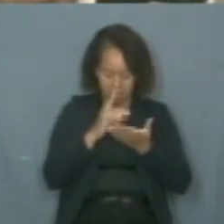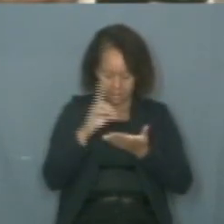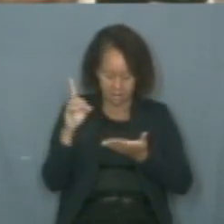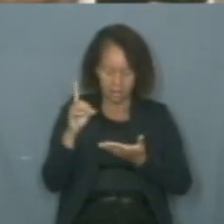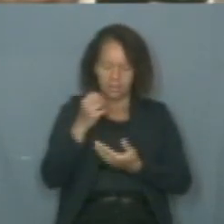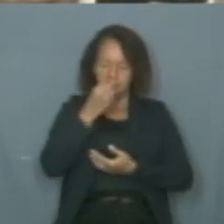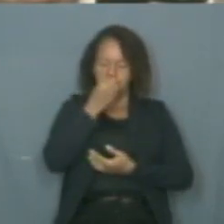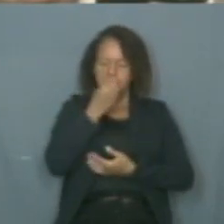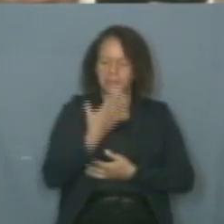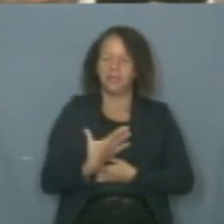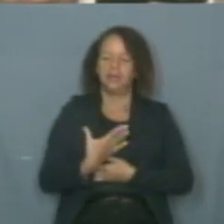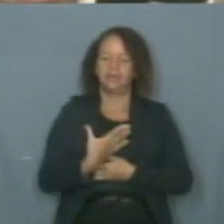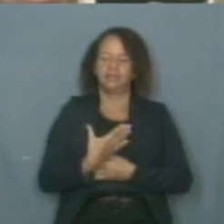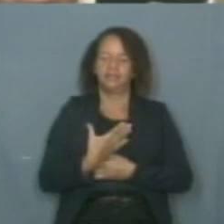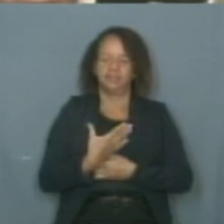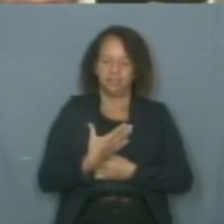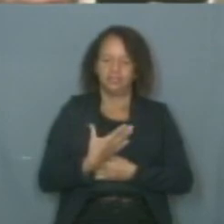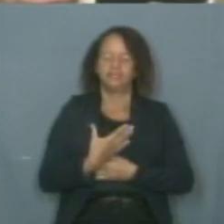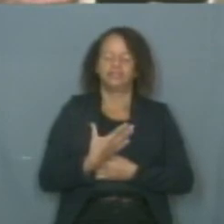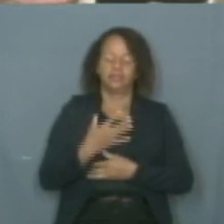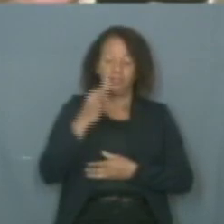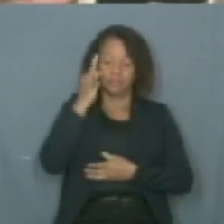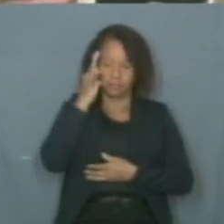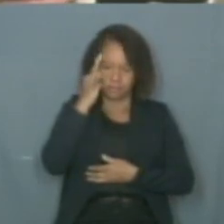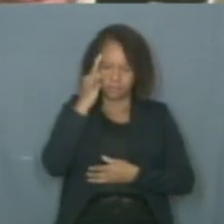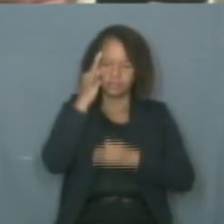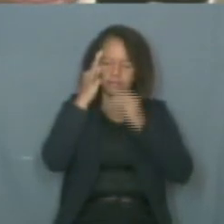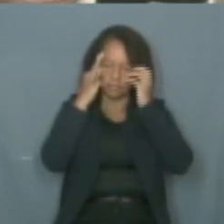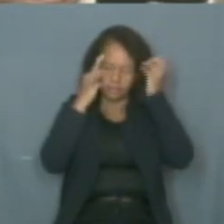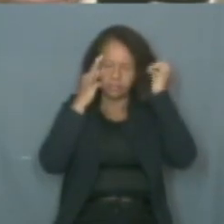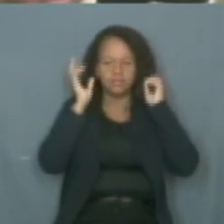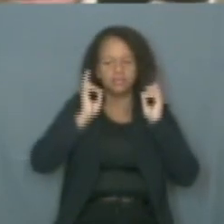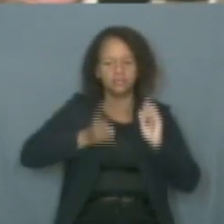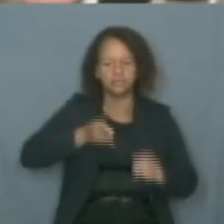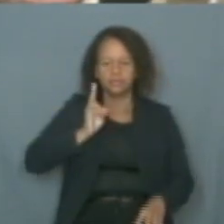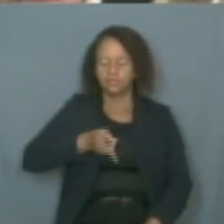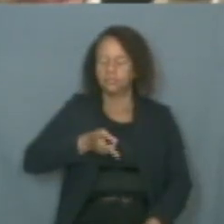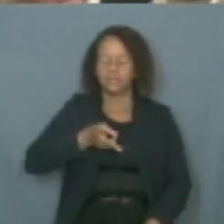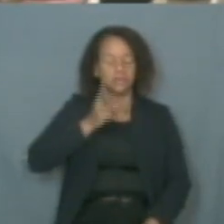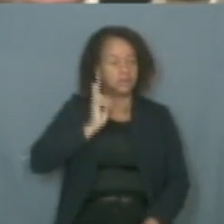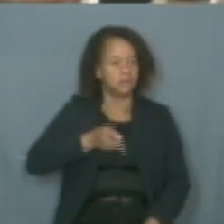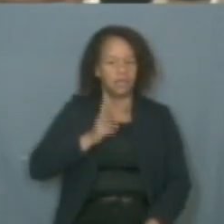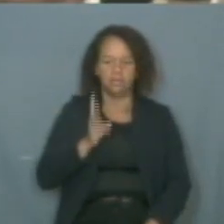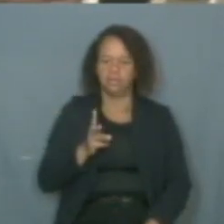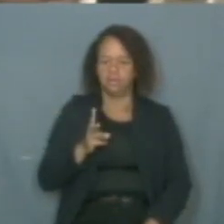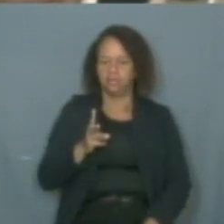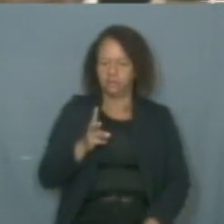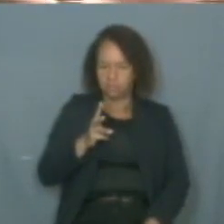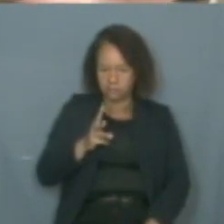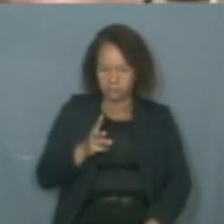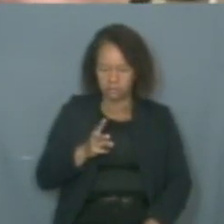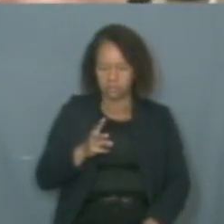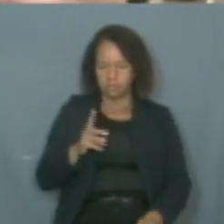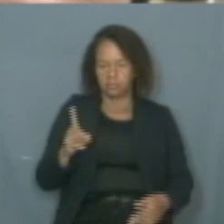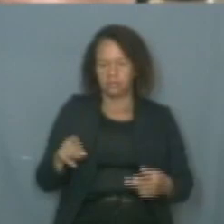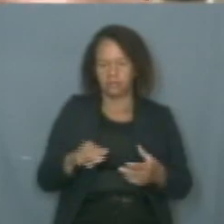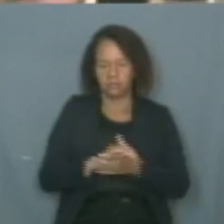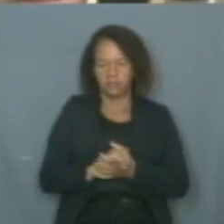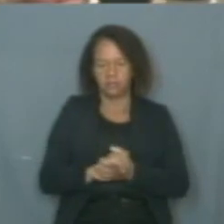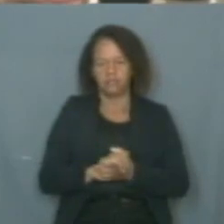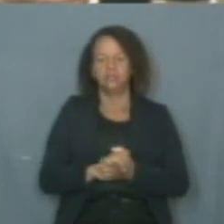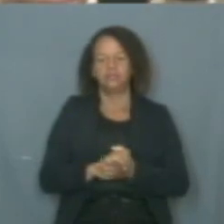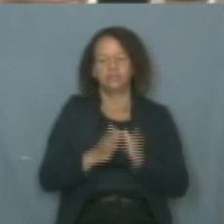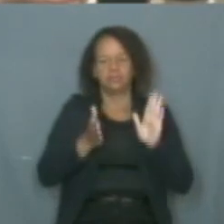um bem ainda maior ao testemunho que é levado sempre, sempre, com